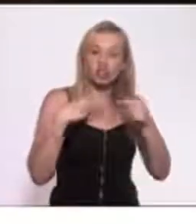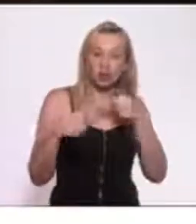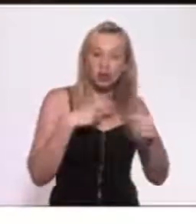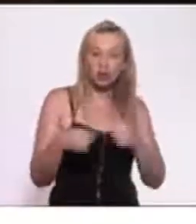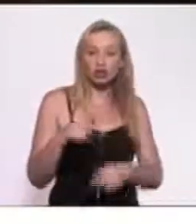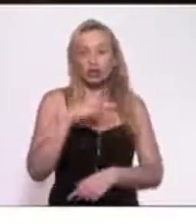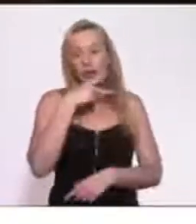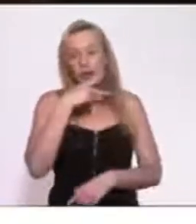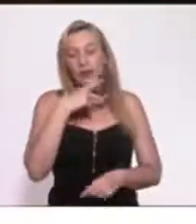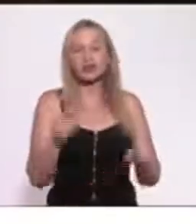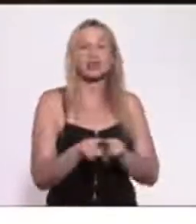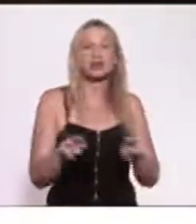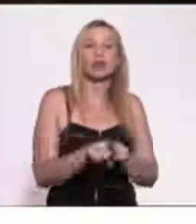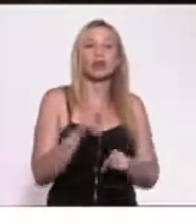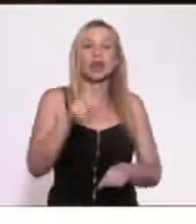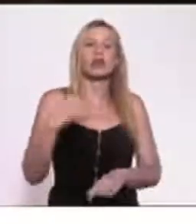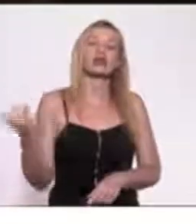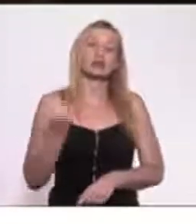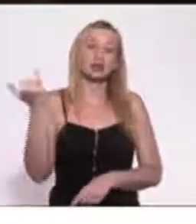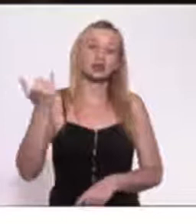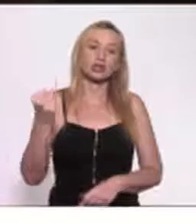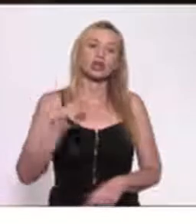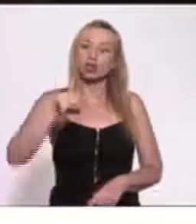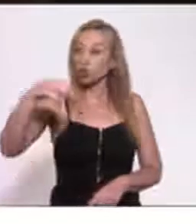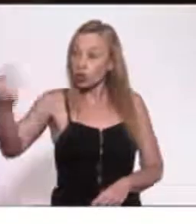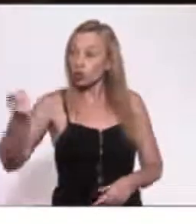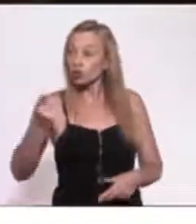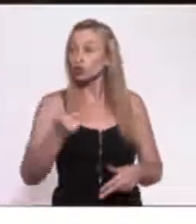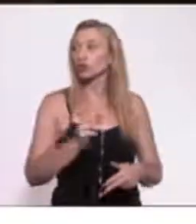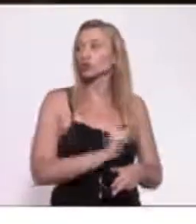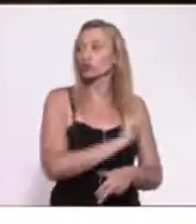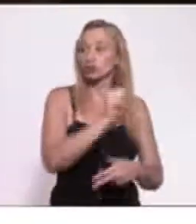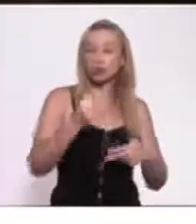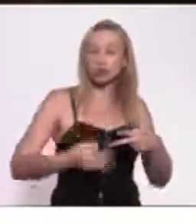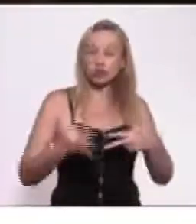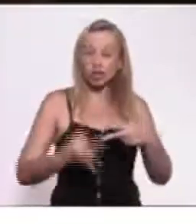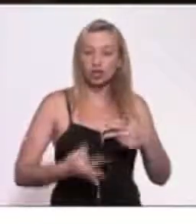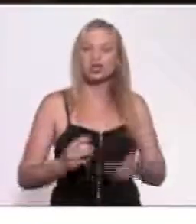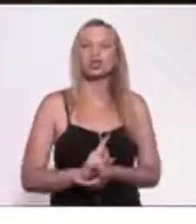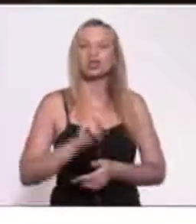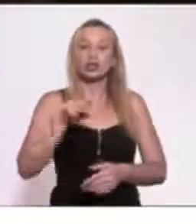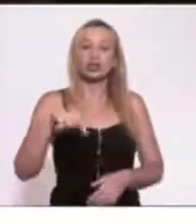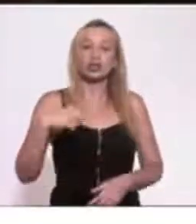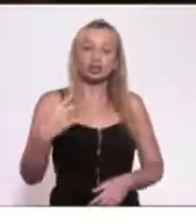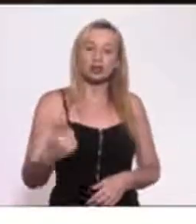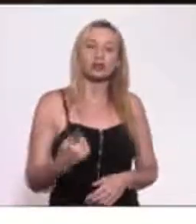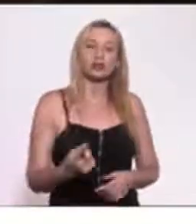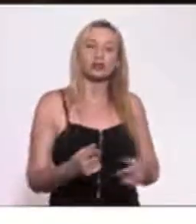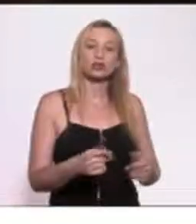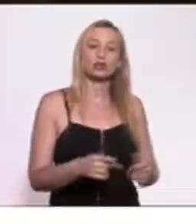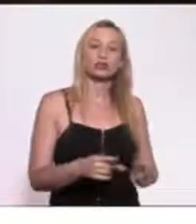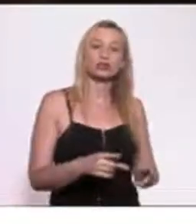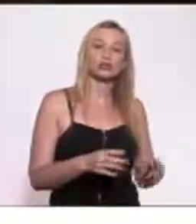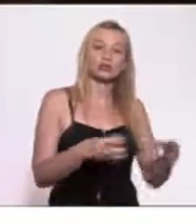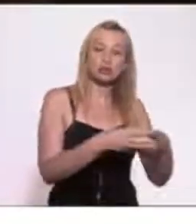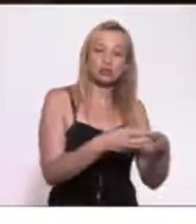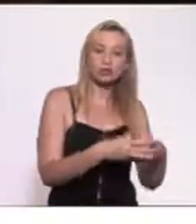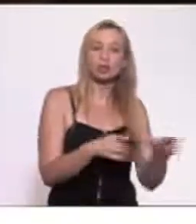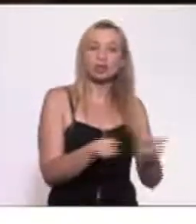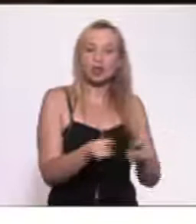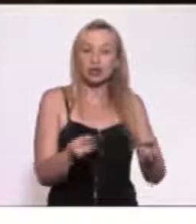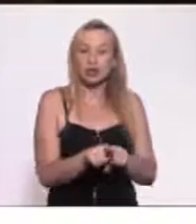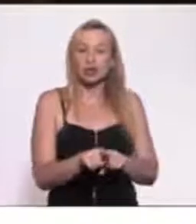parlamento. E também é necessário que outros poderes e outras instâncias também façam a sua parte. O